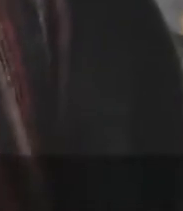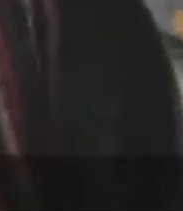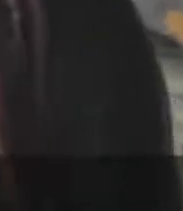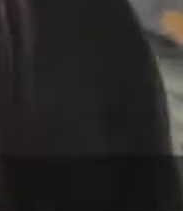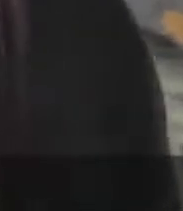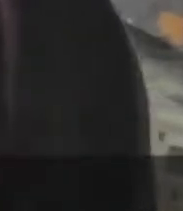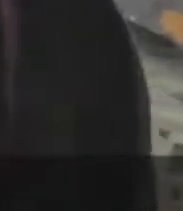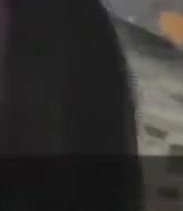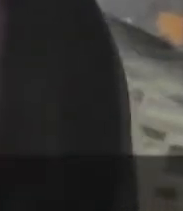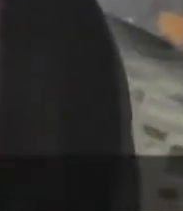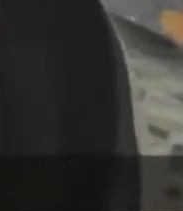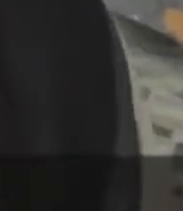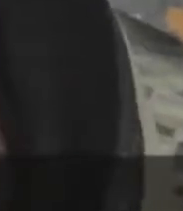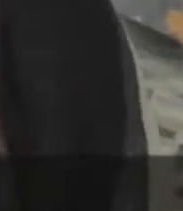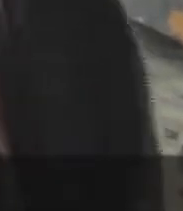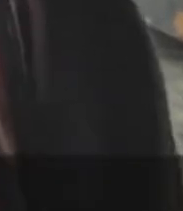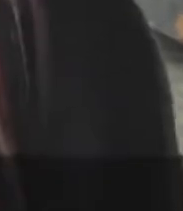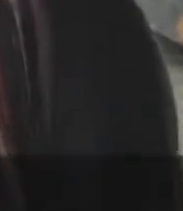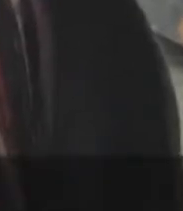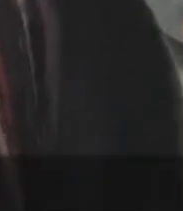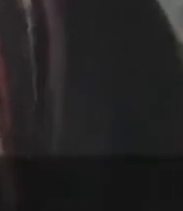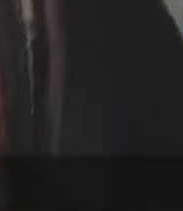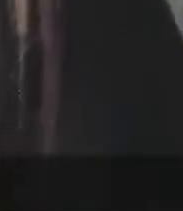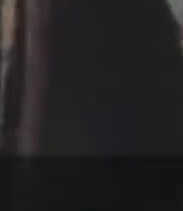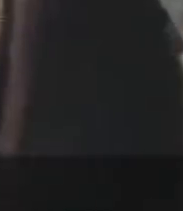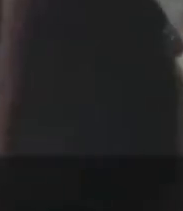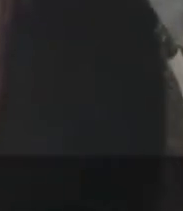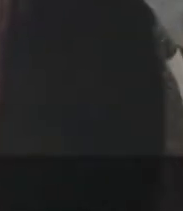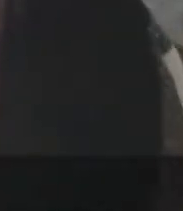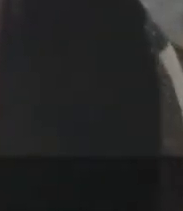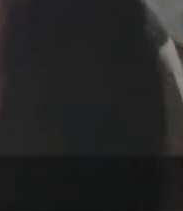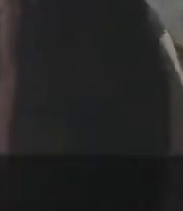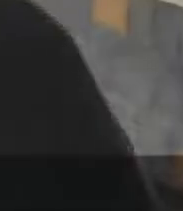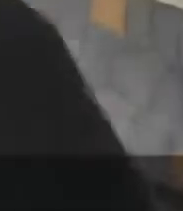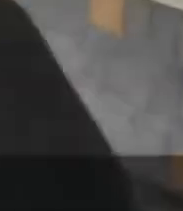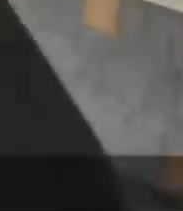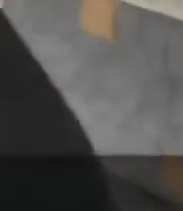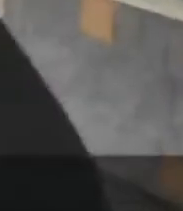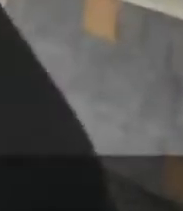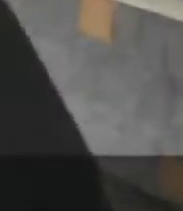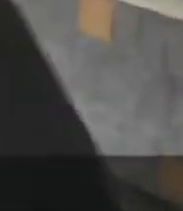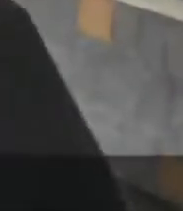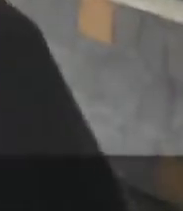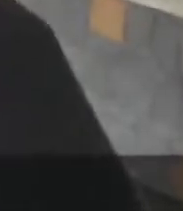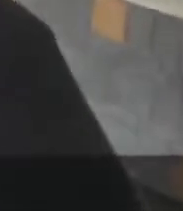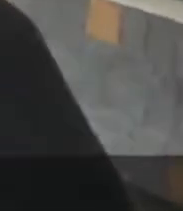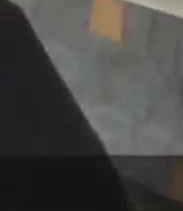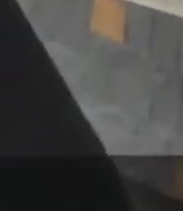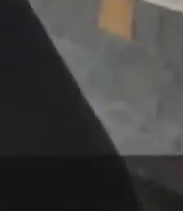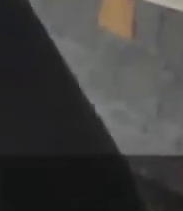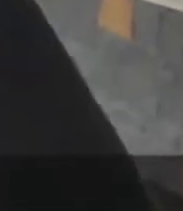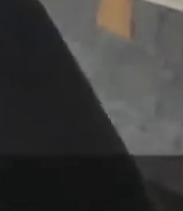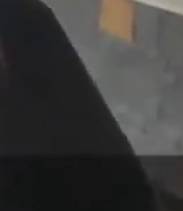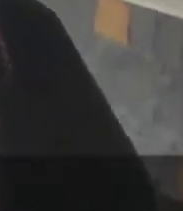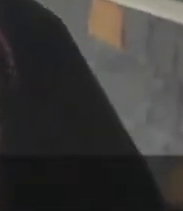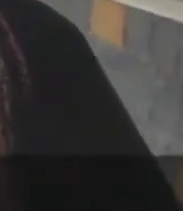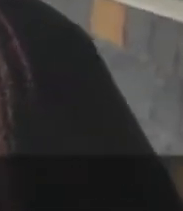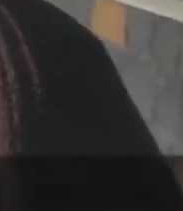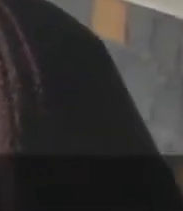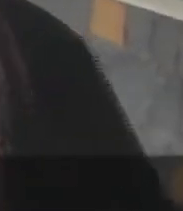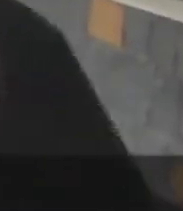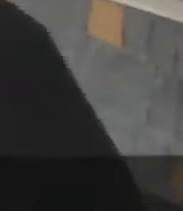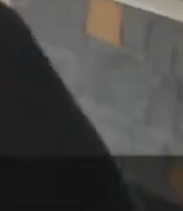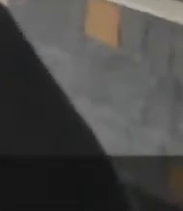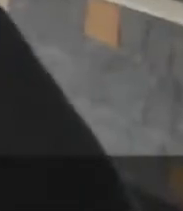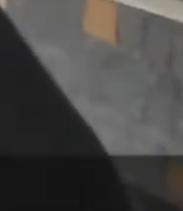A Igreja Evangélica Assembleia de Deus, em toda a nação, adotou todos os abrigos de idosos. De que forma?